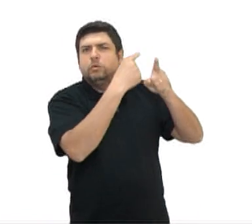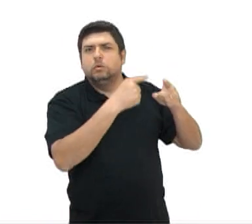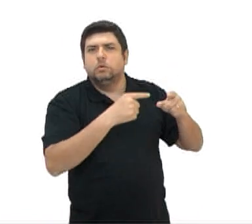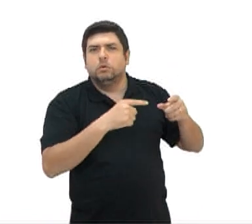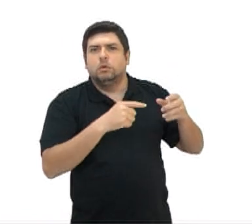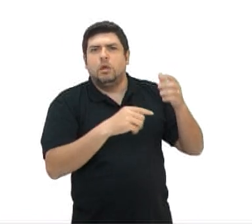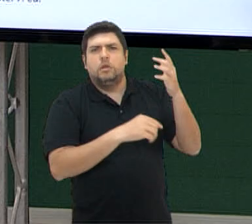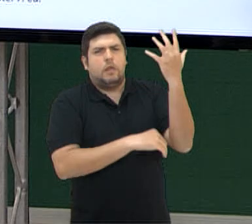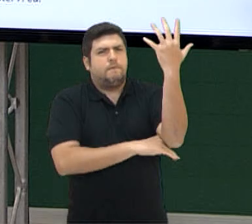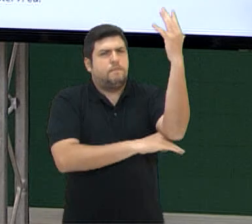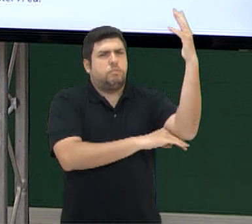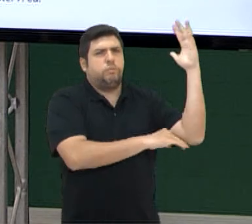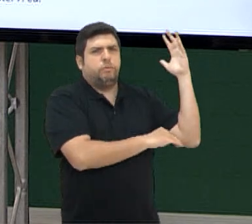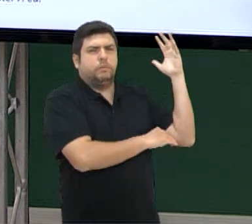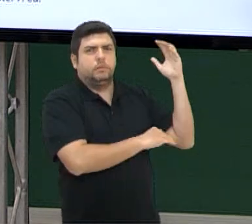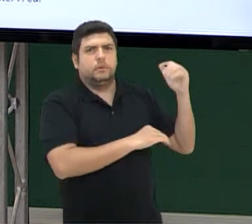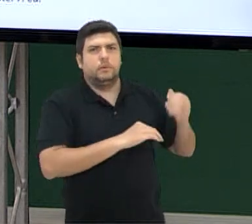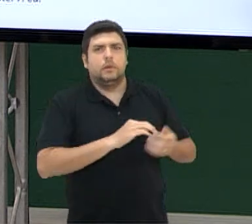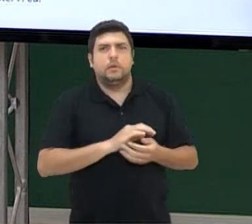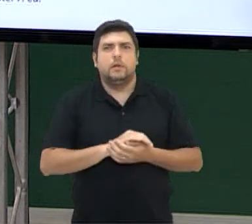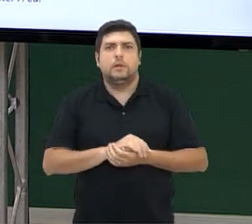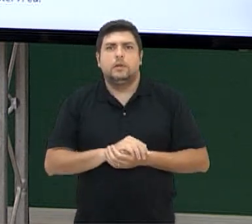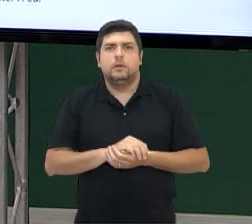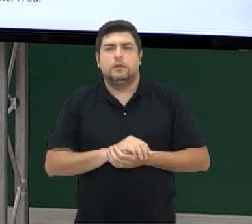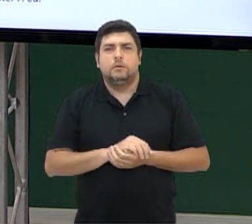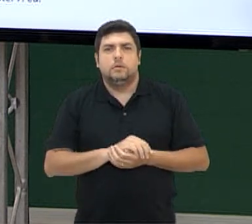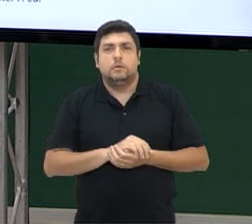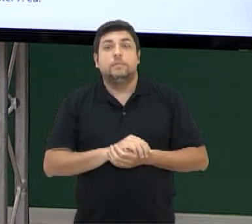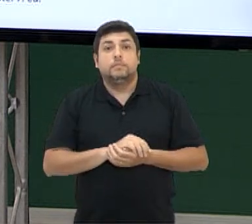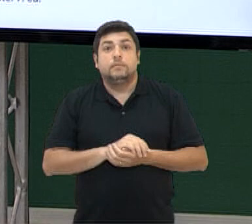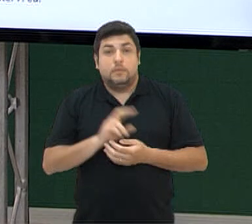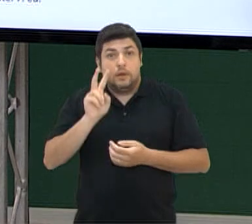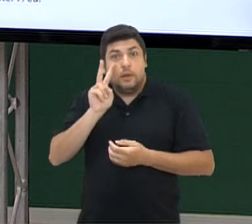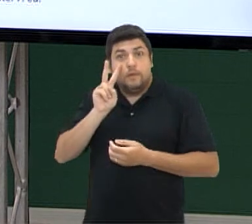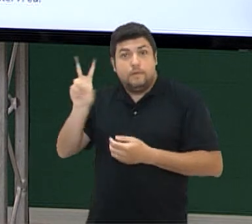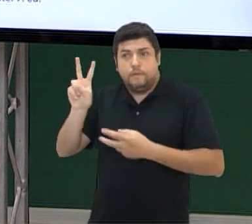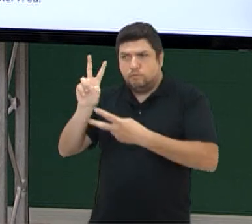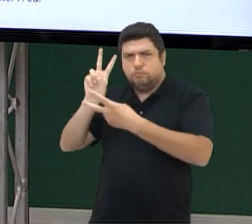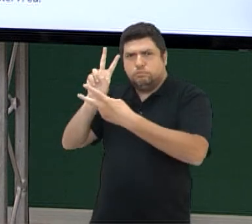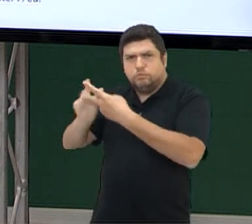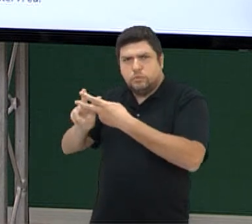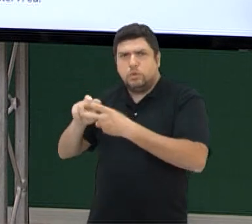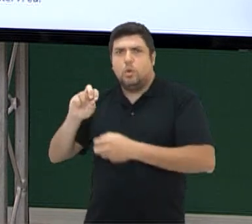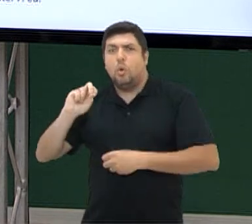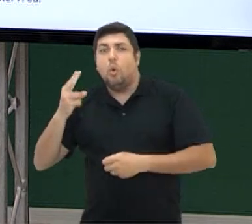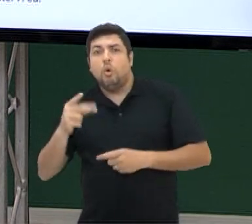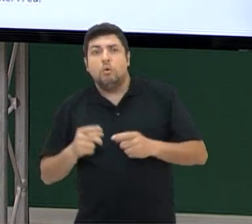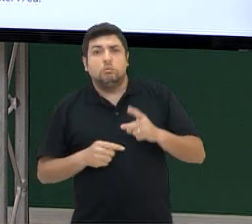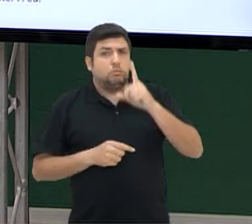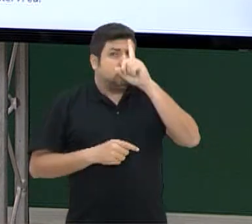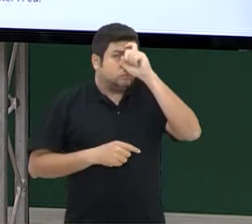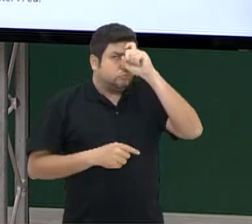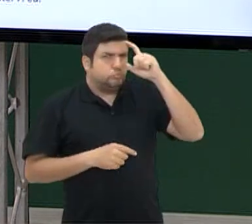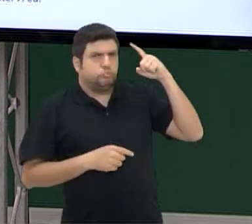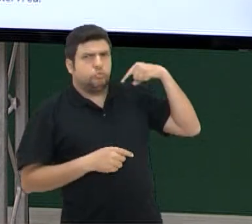de características visuais. Né? Então, quando você vê um presídio, quando você vê um manicômio, quando você vê uma abadia, você vai ver